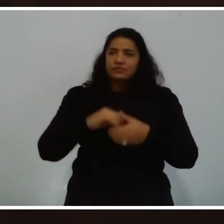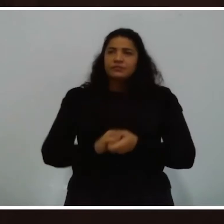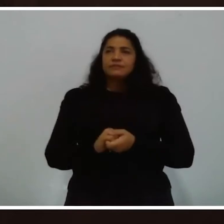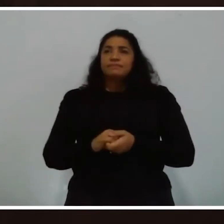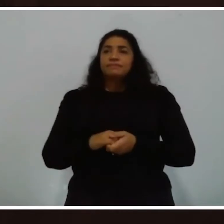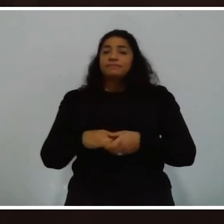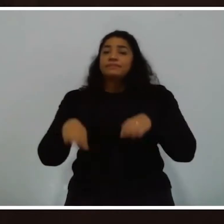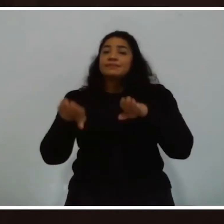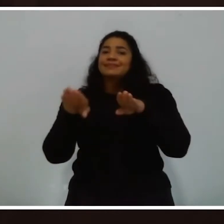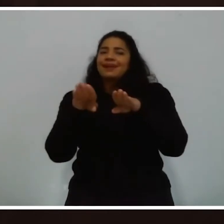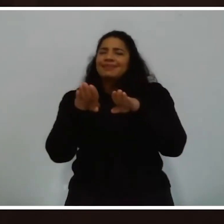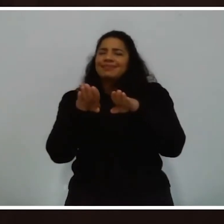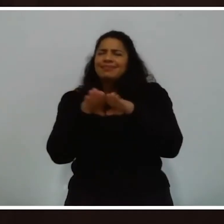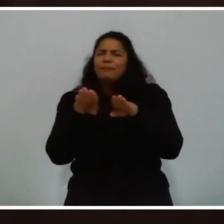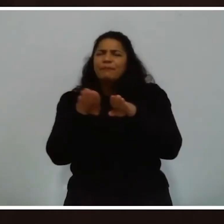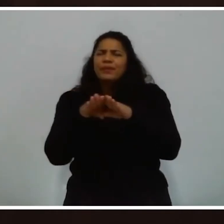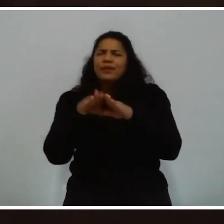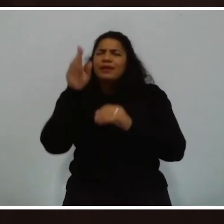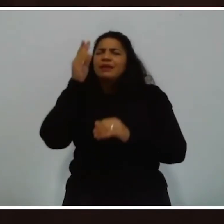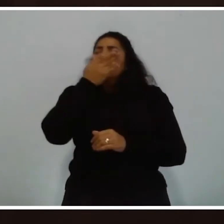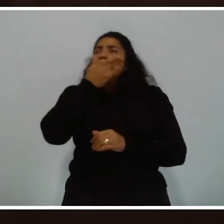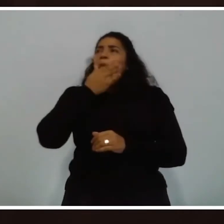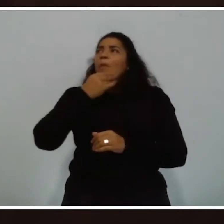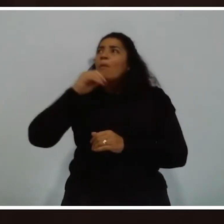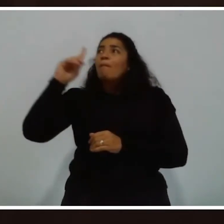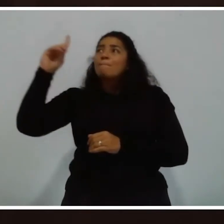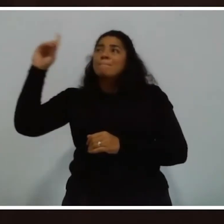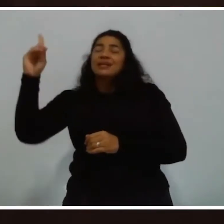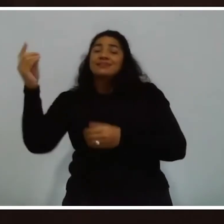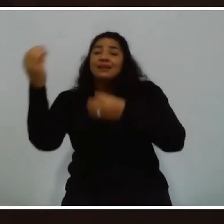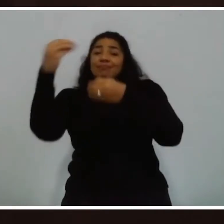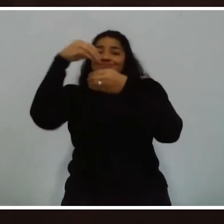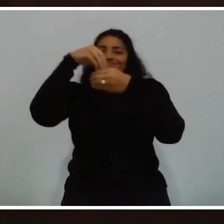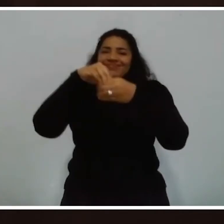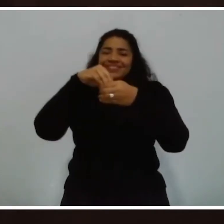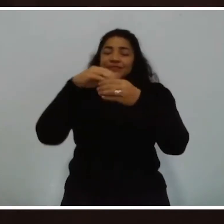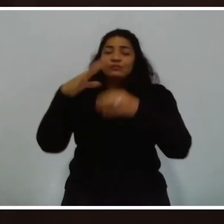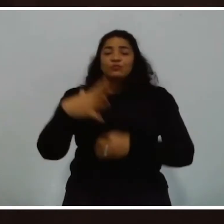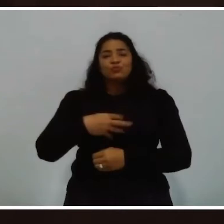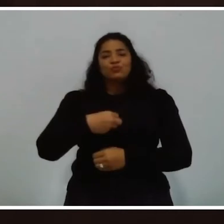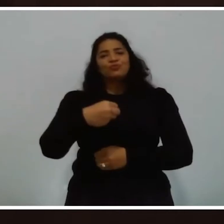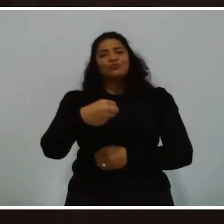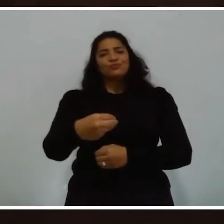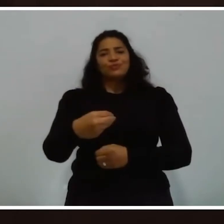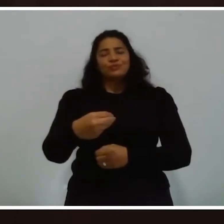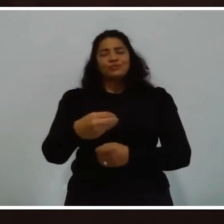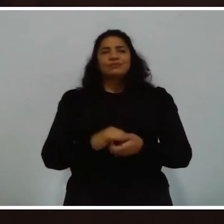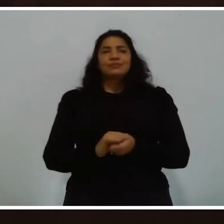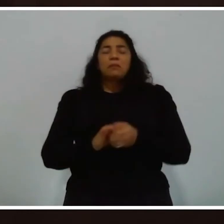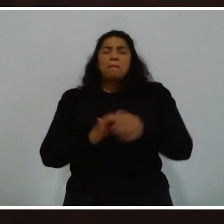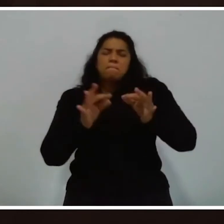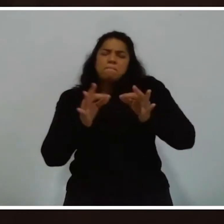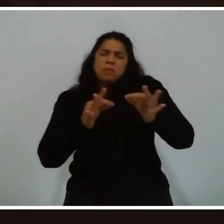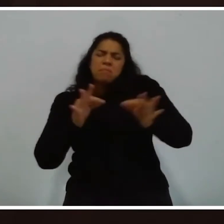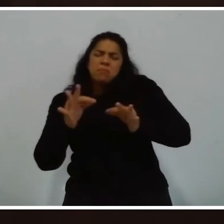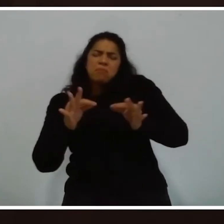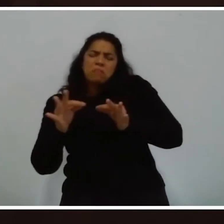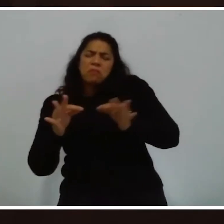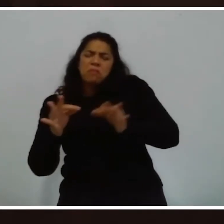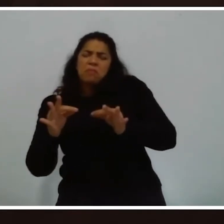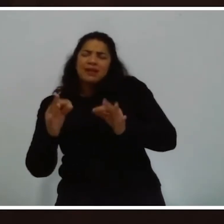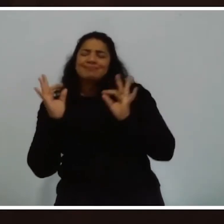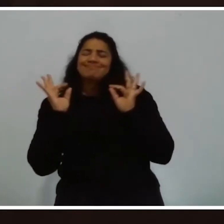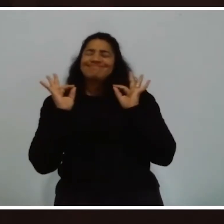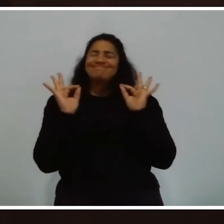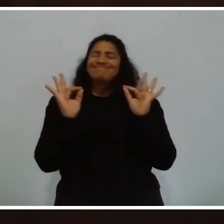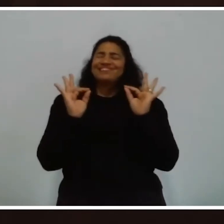Filho. Então aí essa unidade é aperfeiçoada, essa unidade finalmente fica pronta, né? Para que o